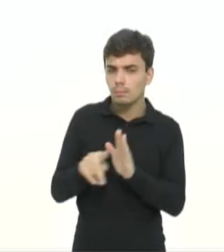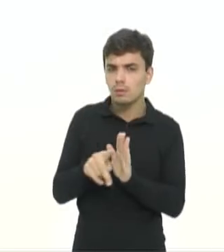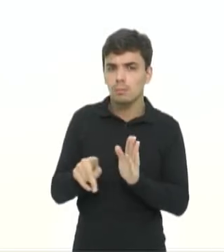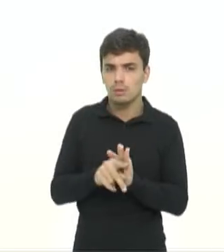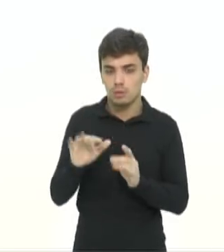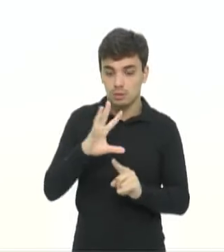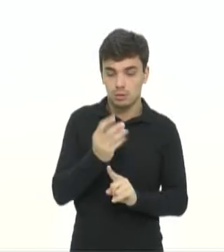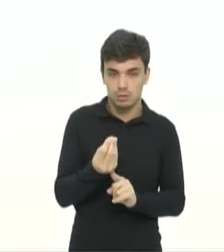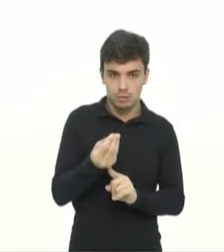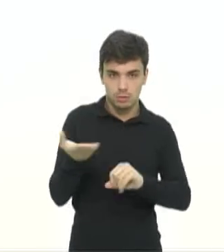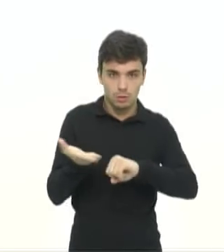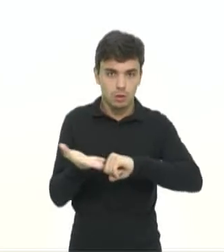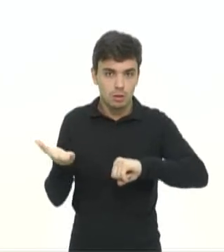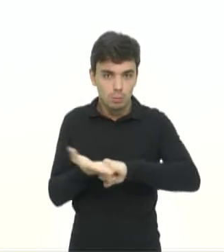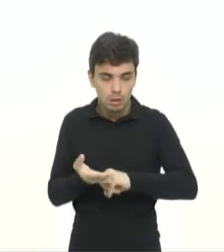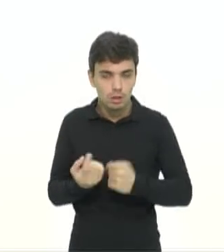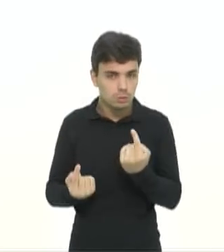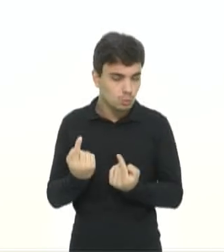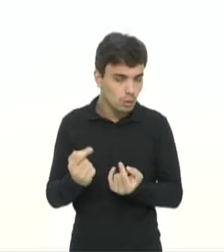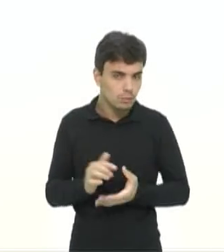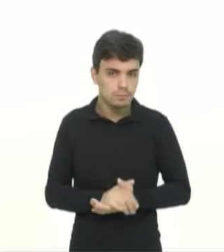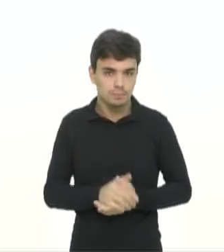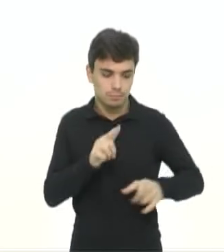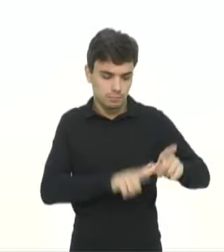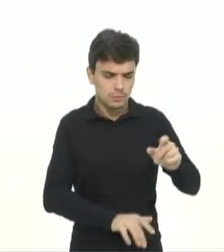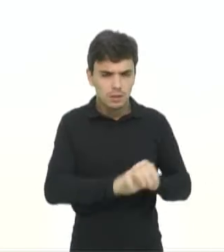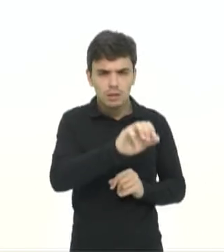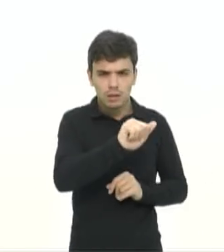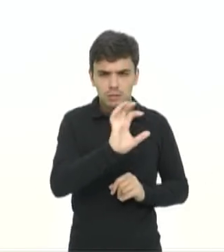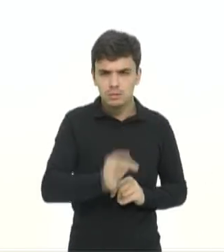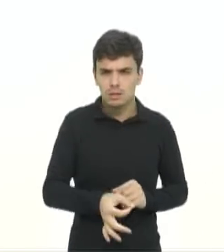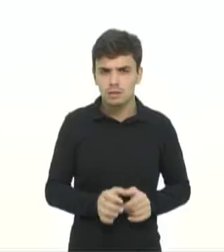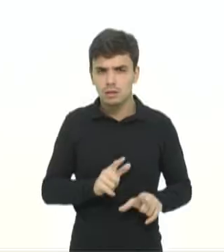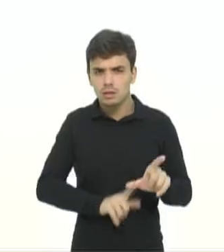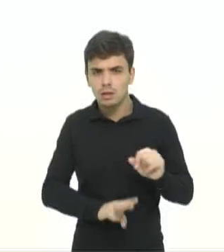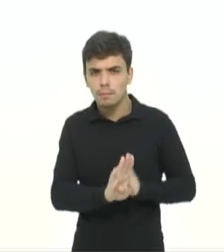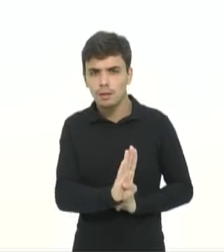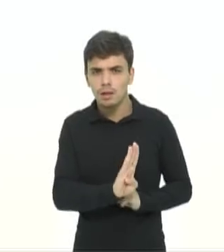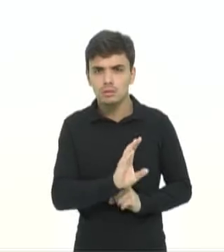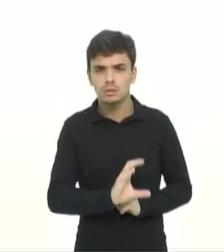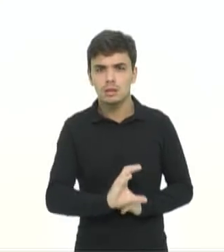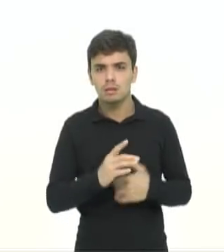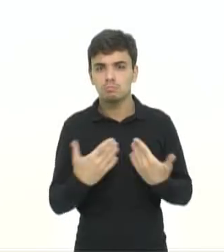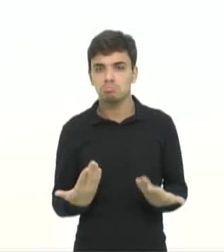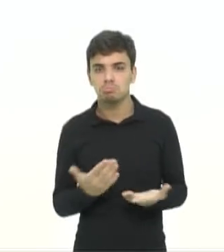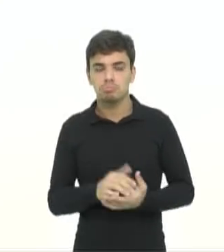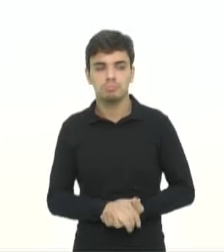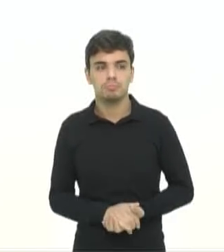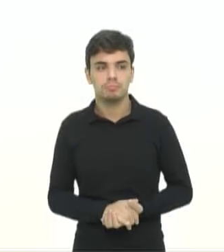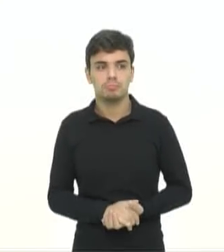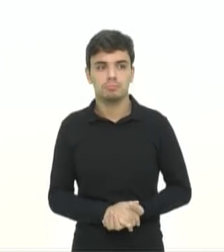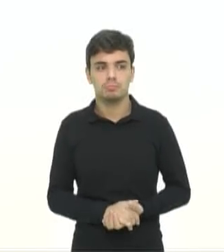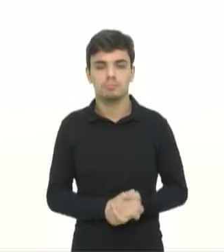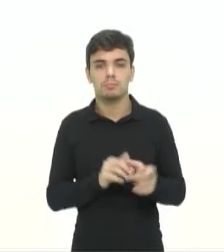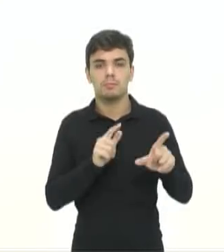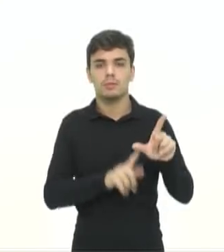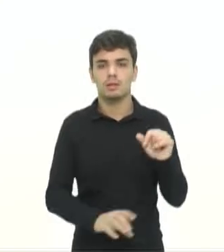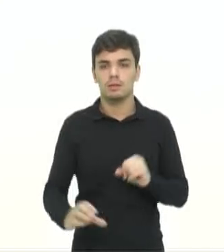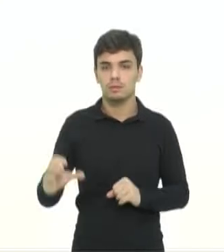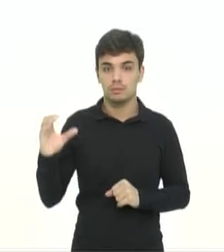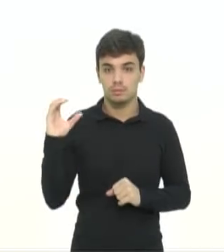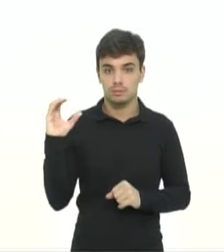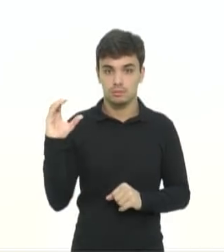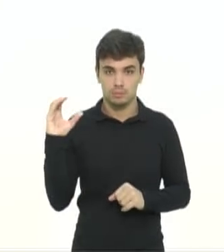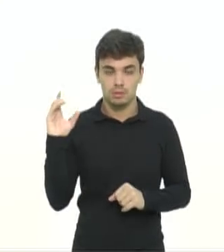arte contemporânea? Letra A, será que foi? Letra B? Letra C? Olha lá, gente, letra